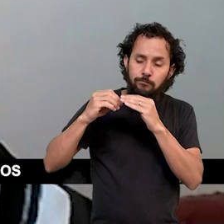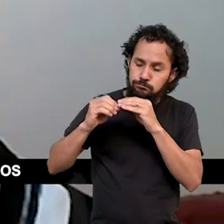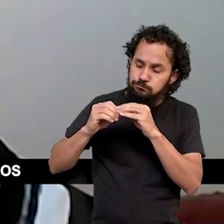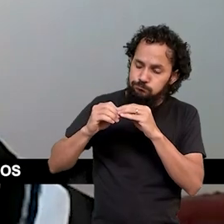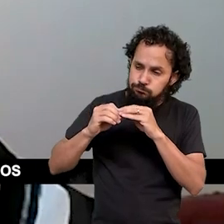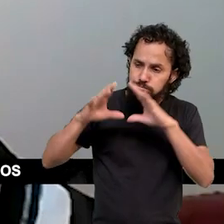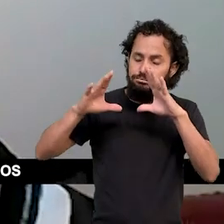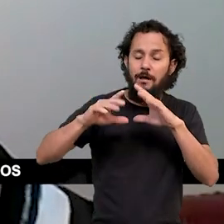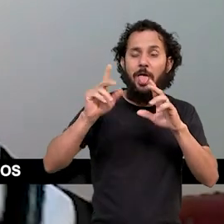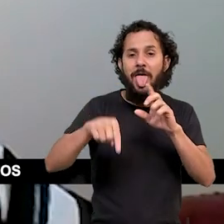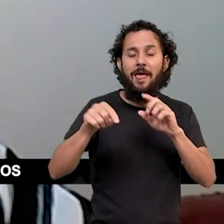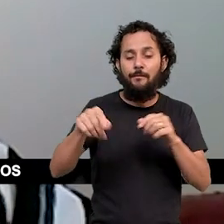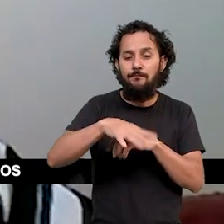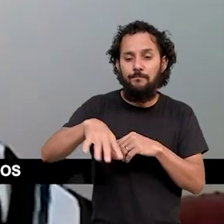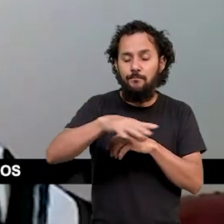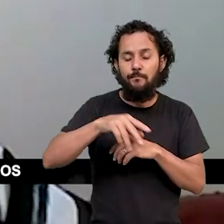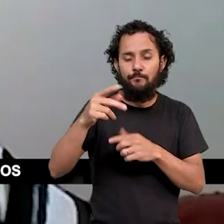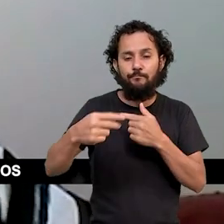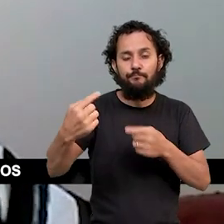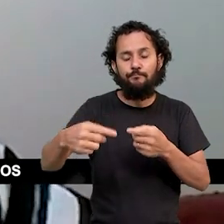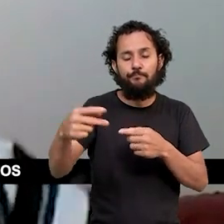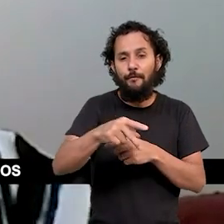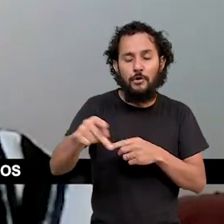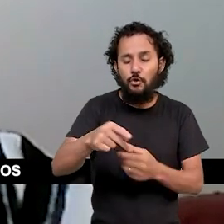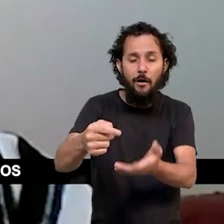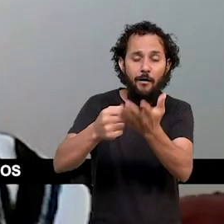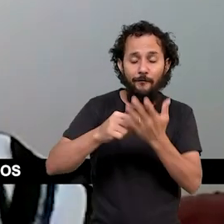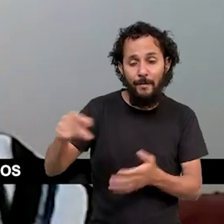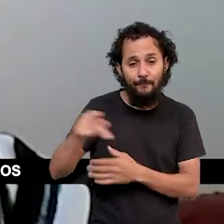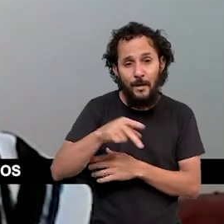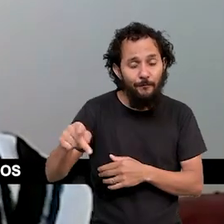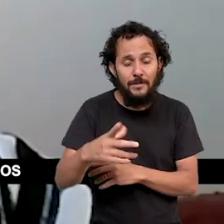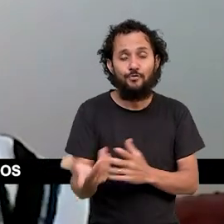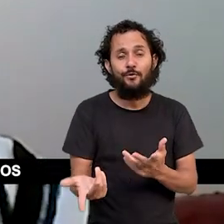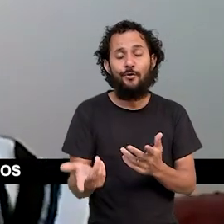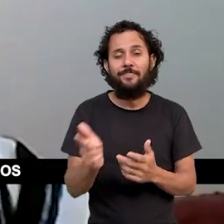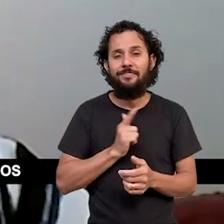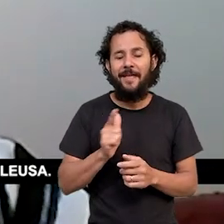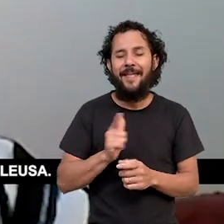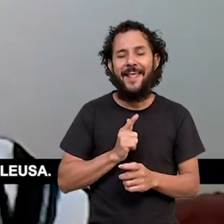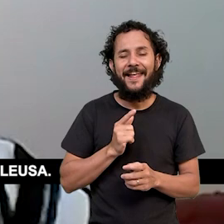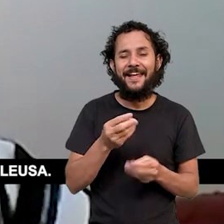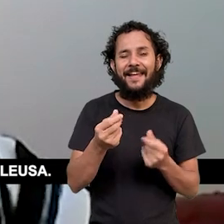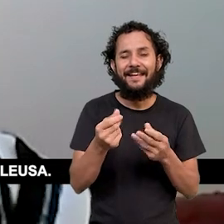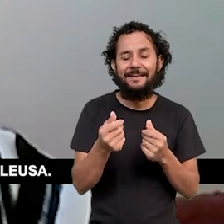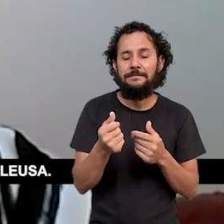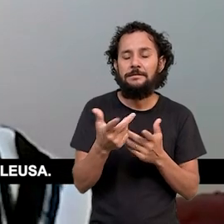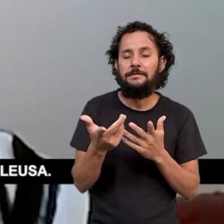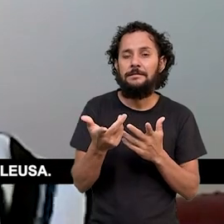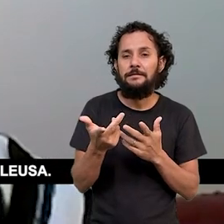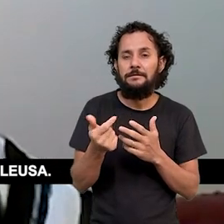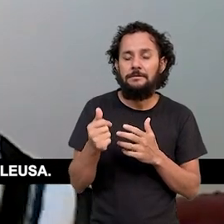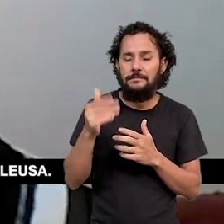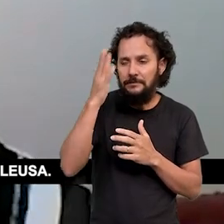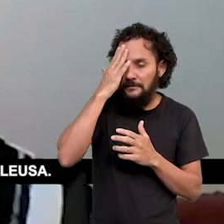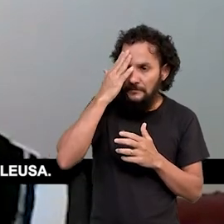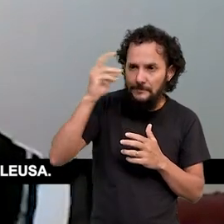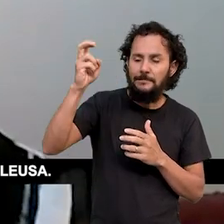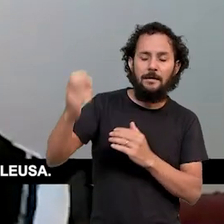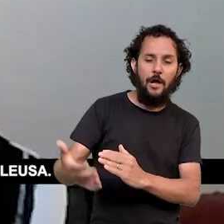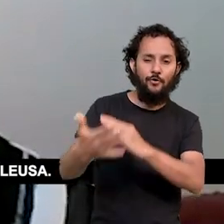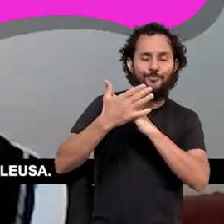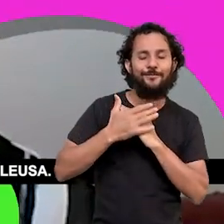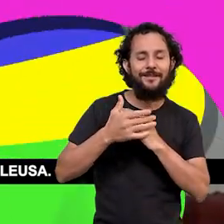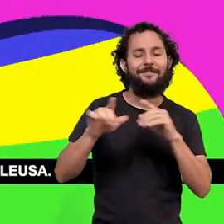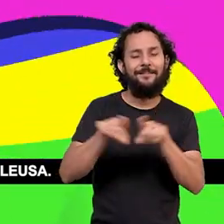universo, para os professores e convidar os professores, né, que têm mais, digamos assim, saberes na área para